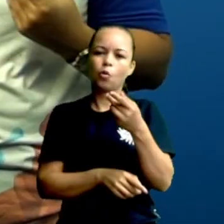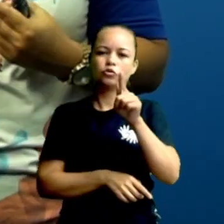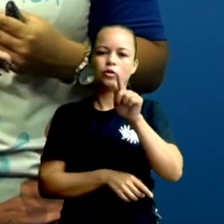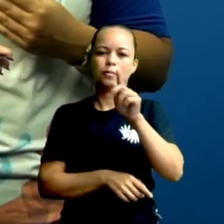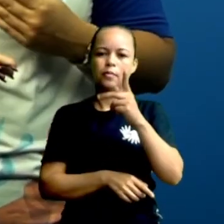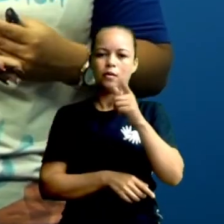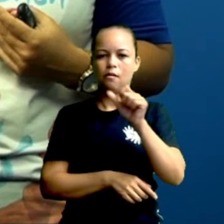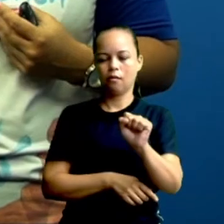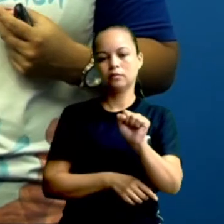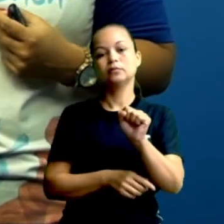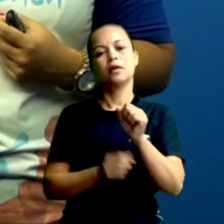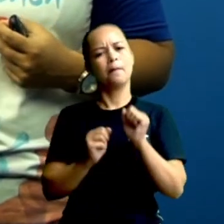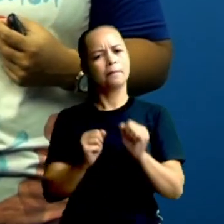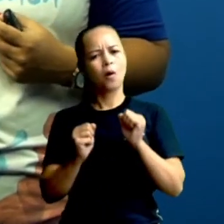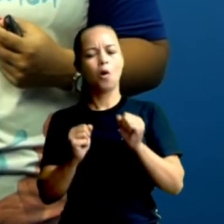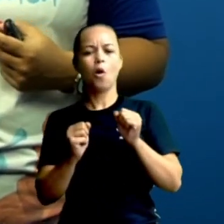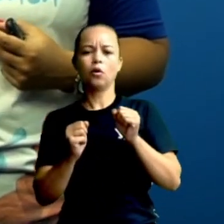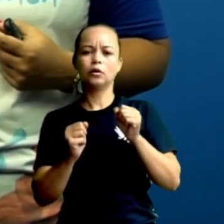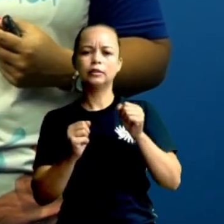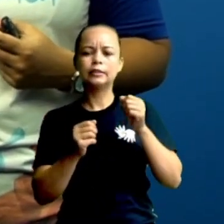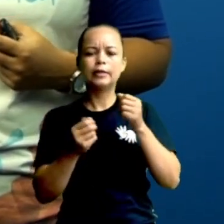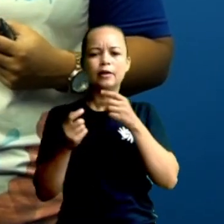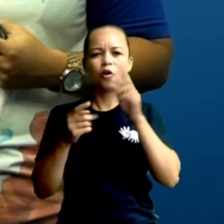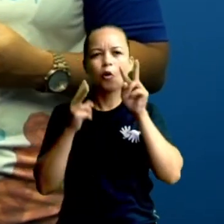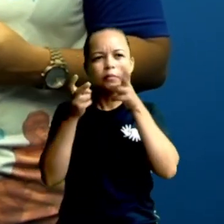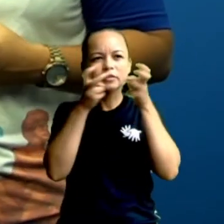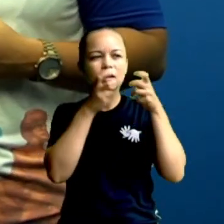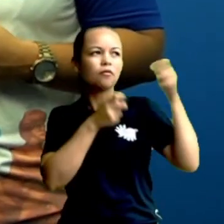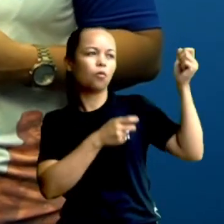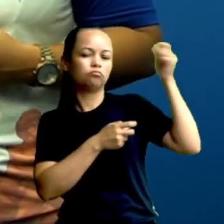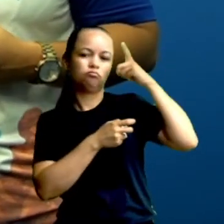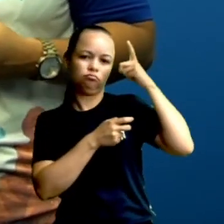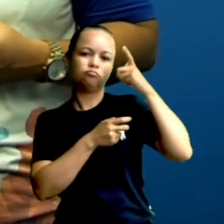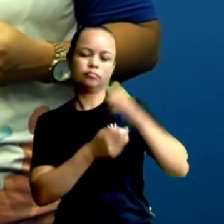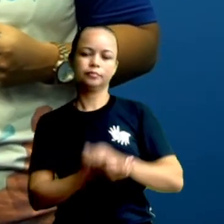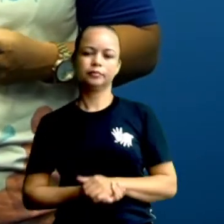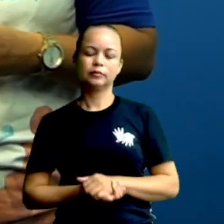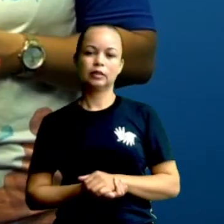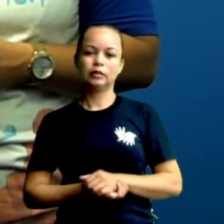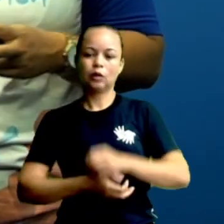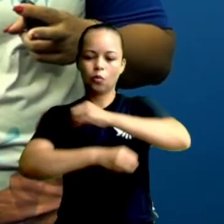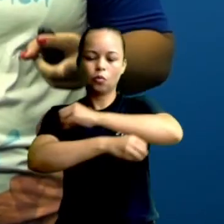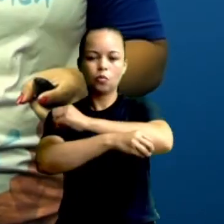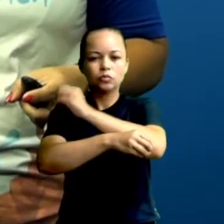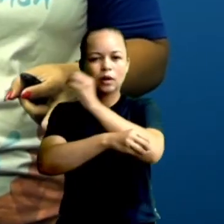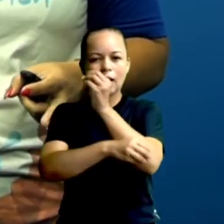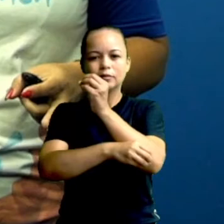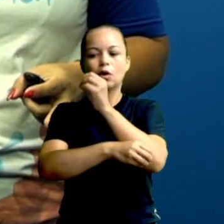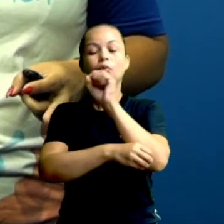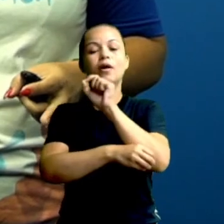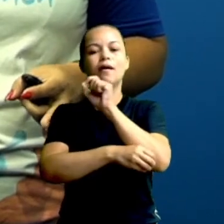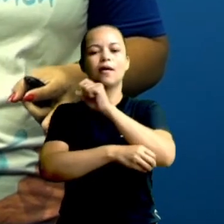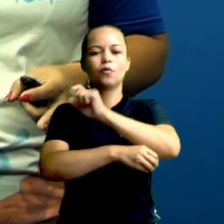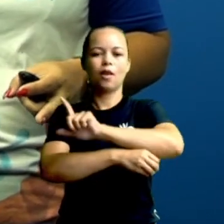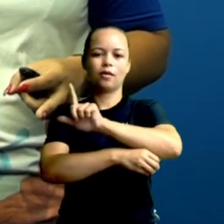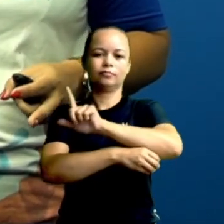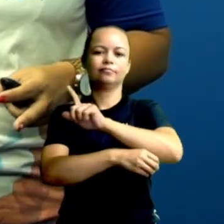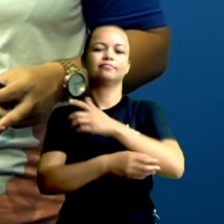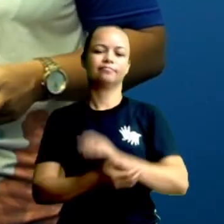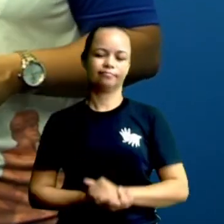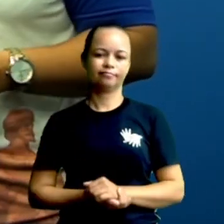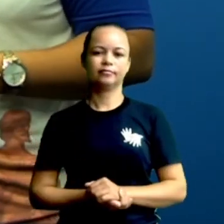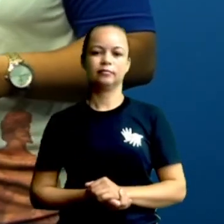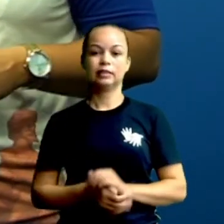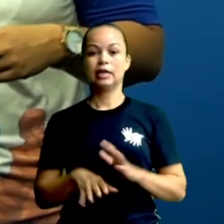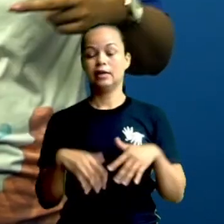GPS, você pode se guiar pelo sol, tá? Então, o lado que o sol nasce é sempre o leste, certo?